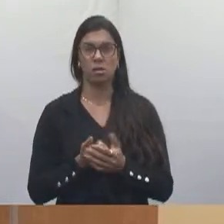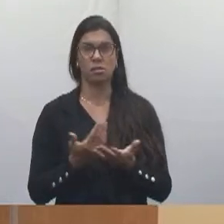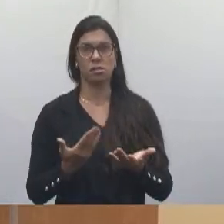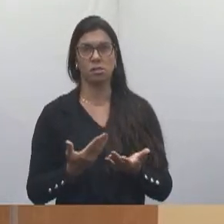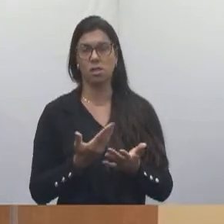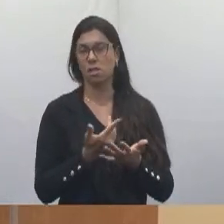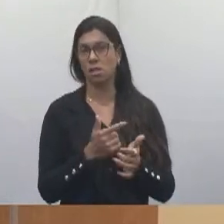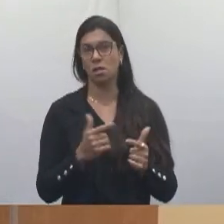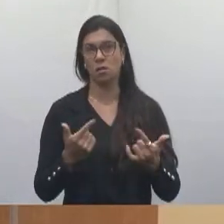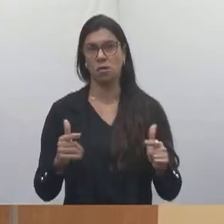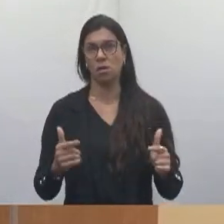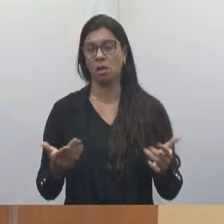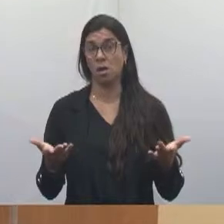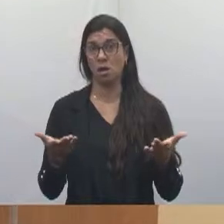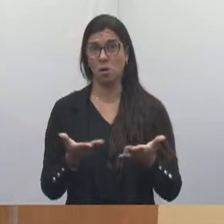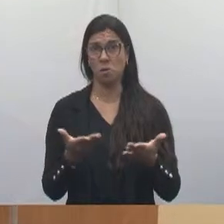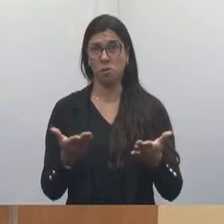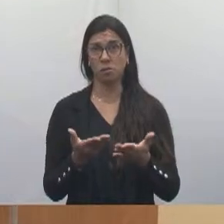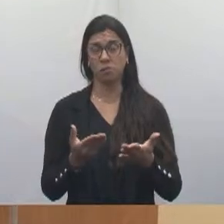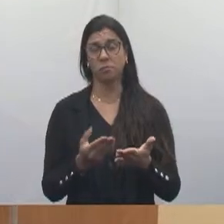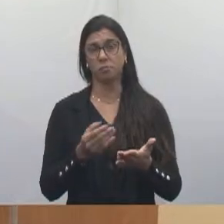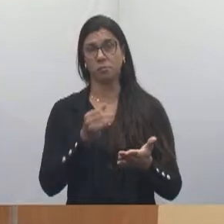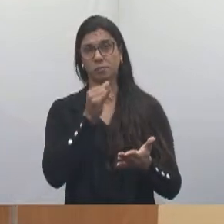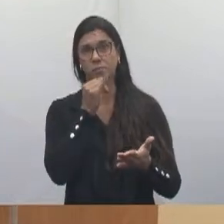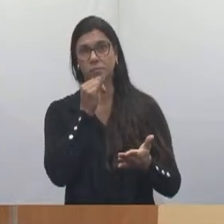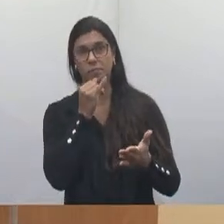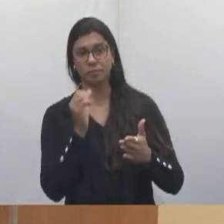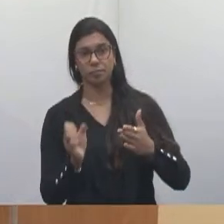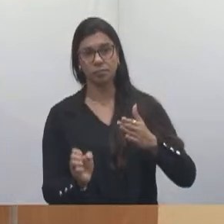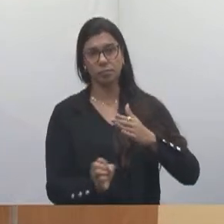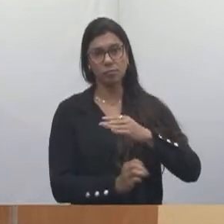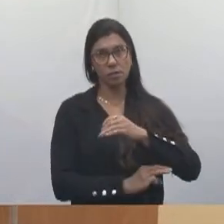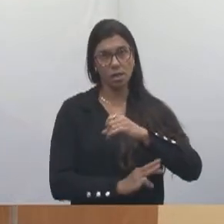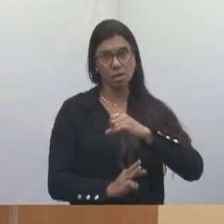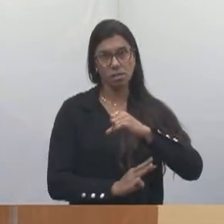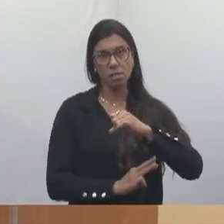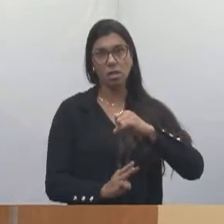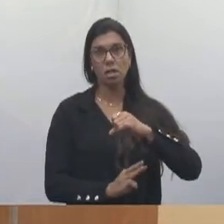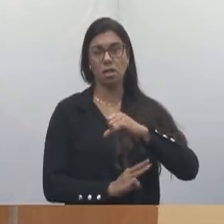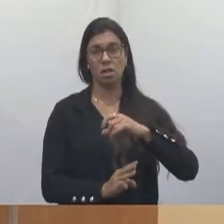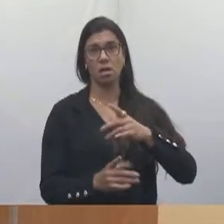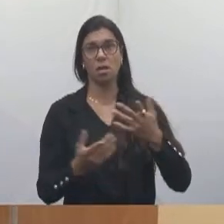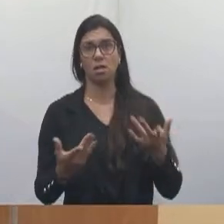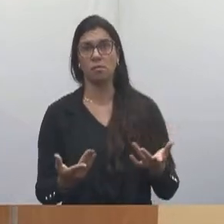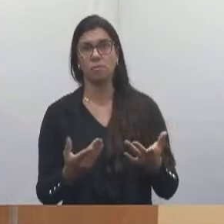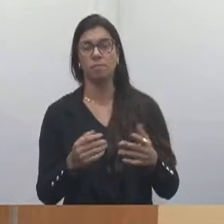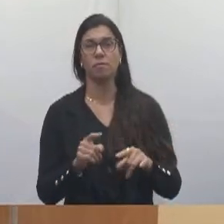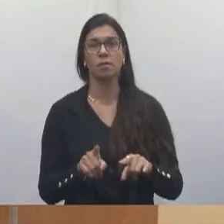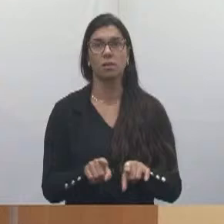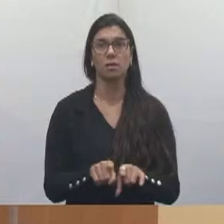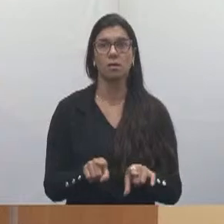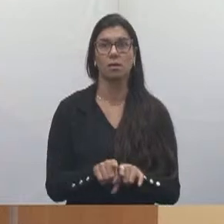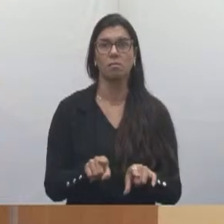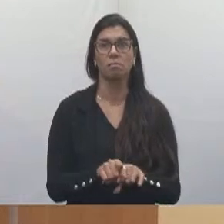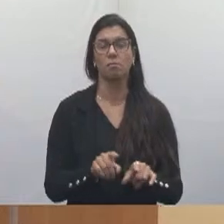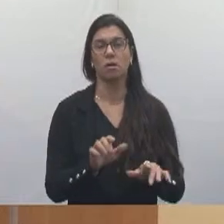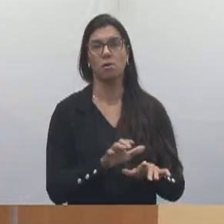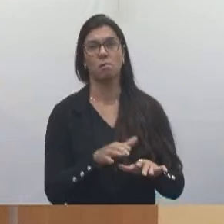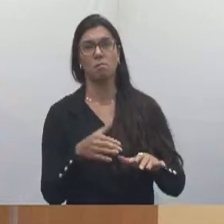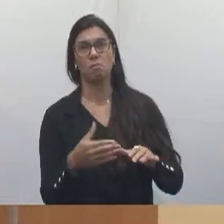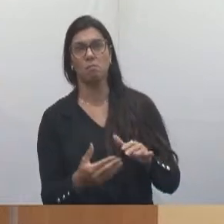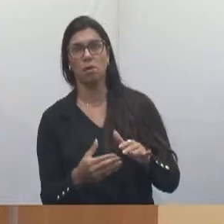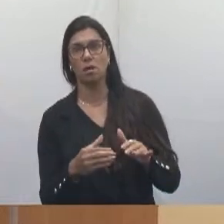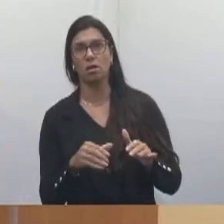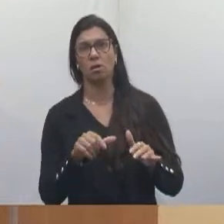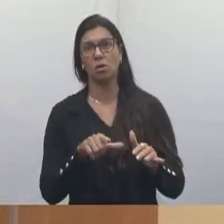terceira ponte, não teria a Diogo Fonte, não teria Jardim São Luís,